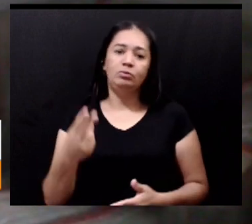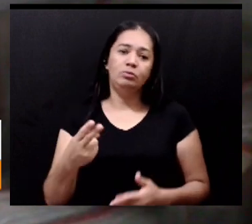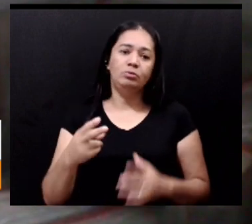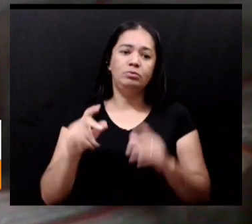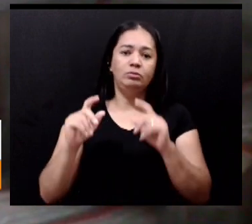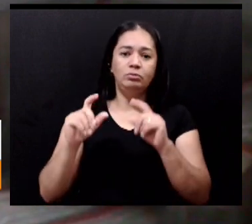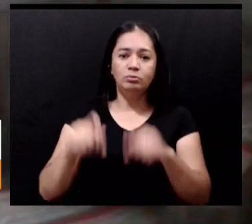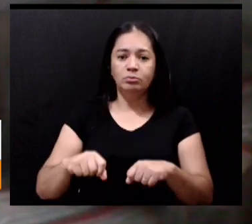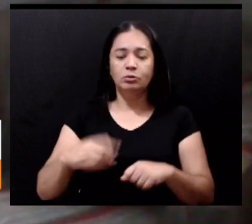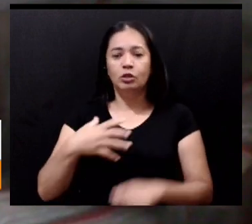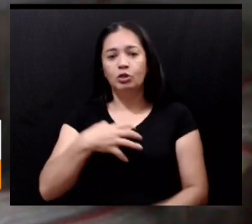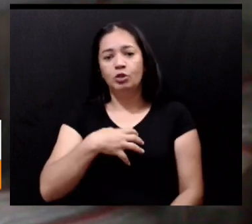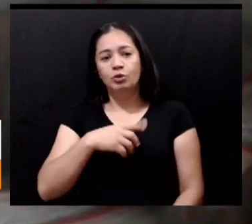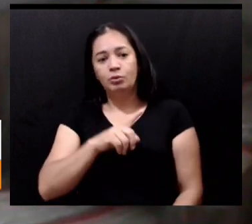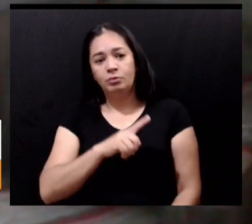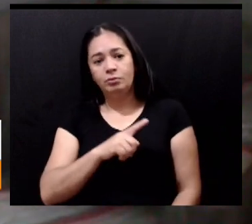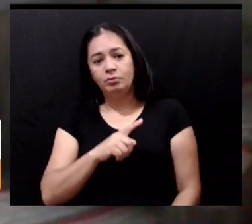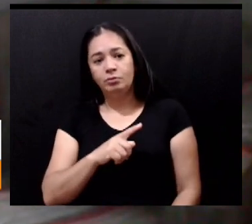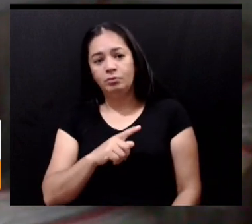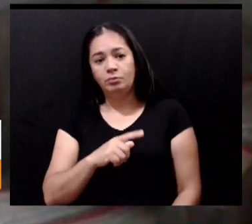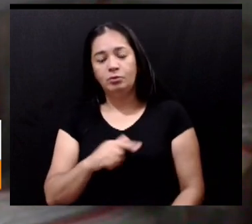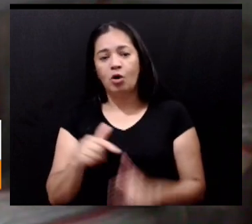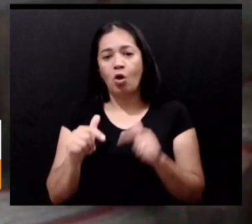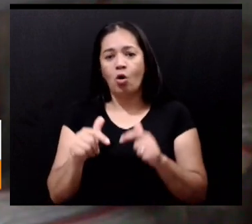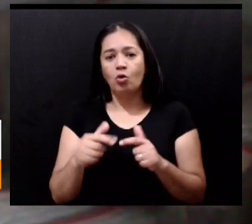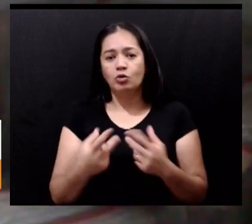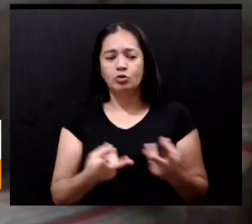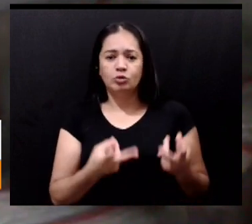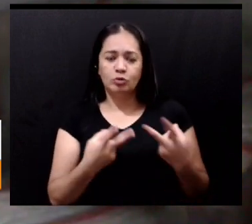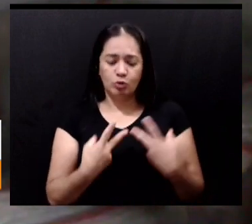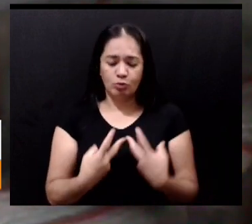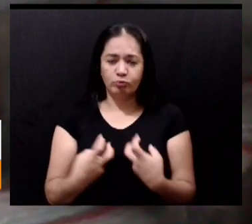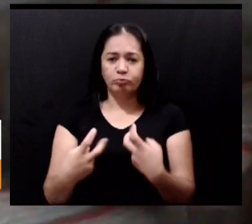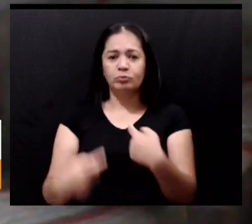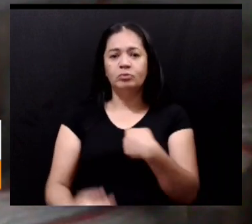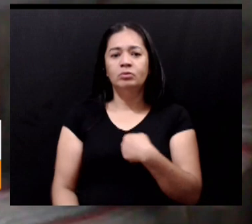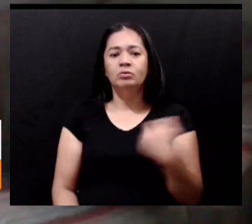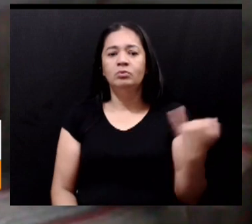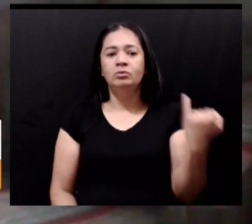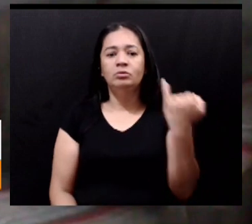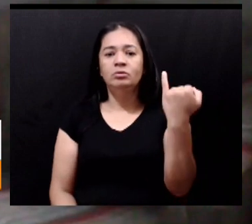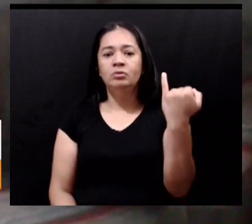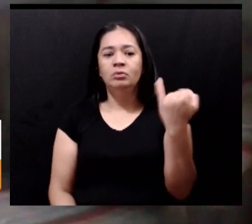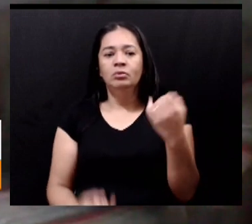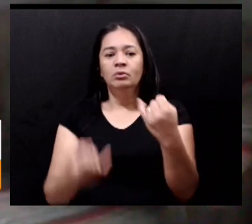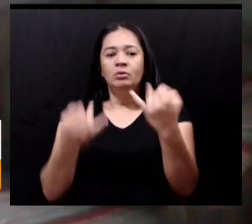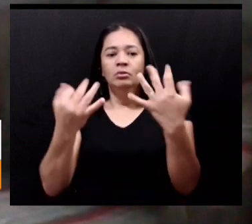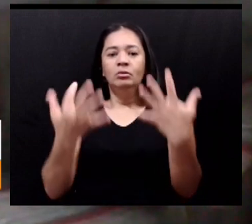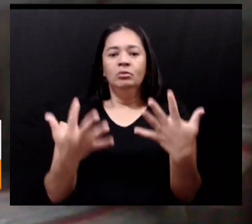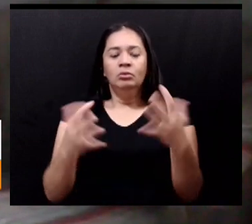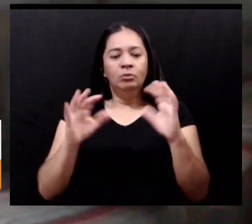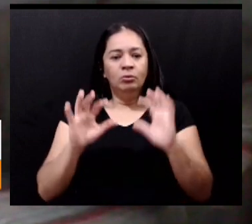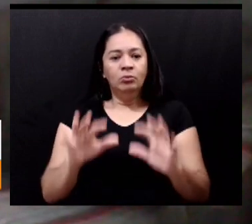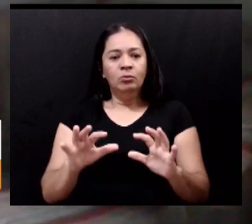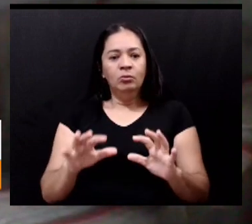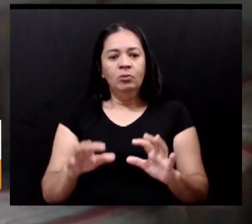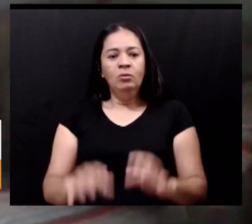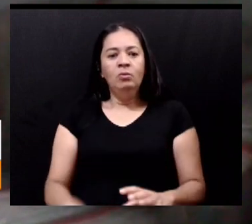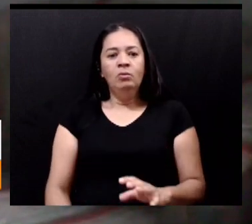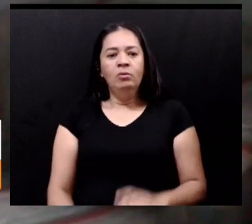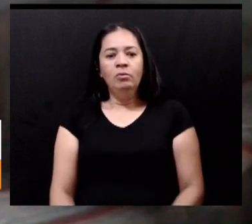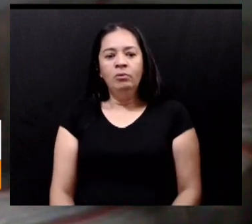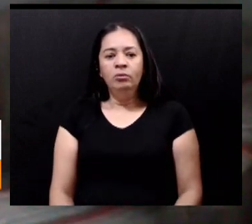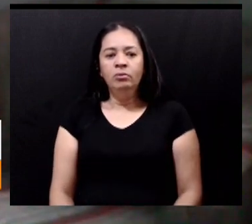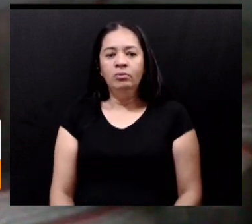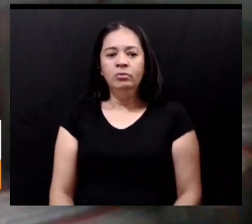estava, onde eu me identificava. Né? A importância de falar disso é exatamente isso, para que